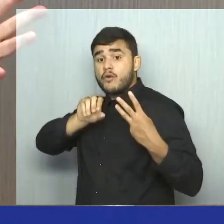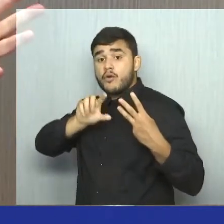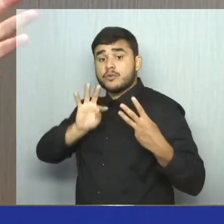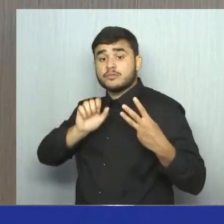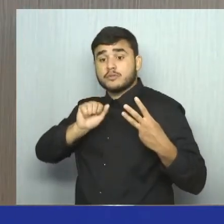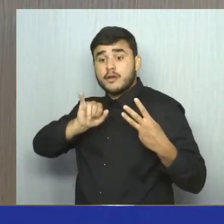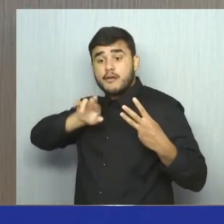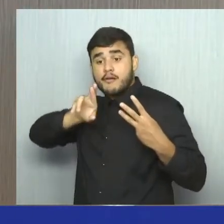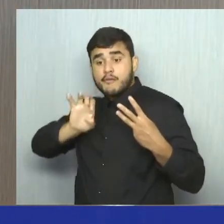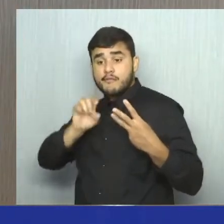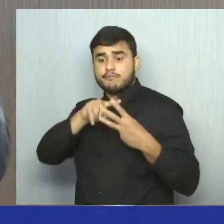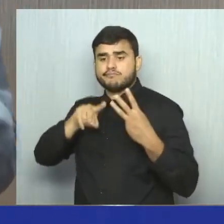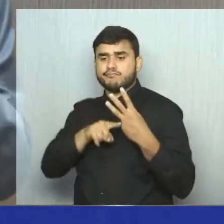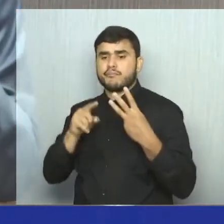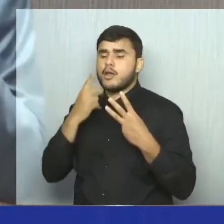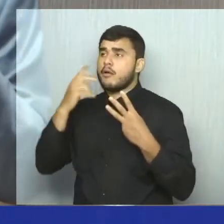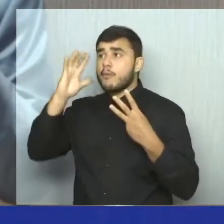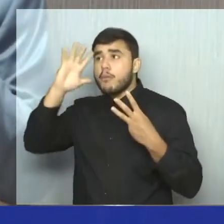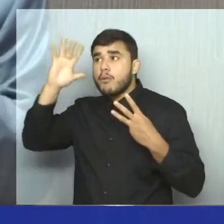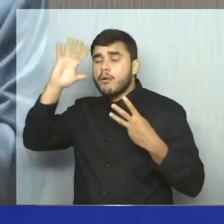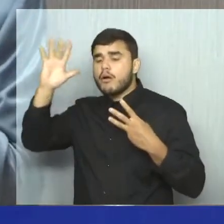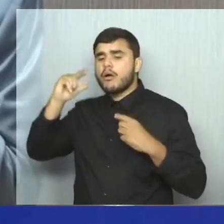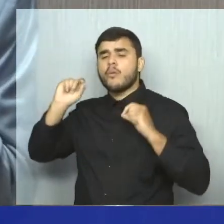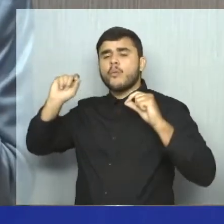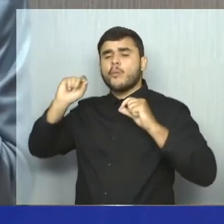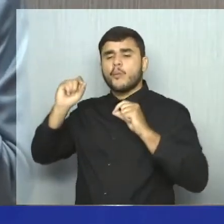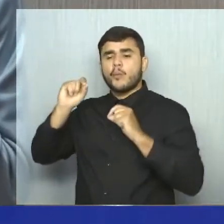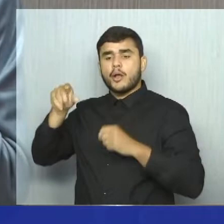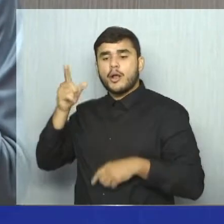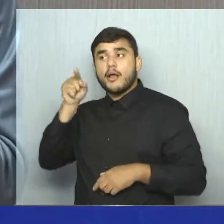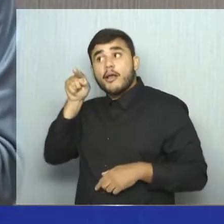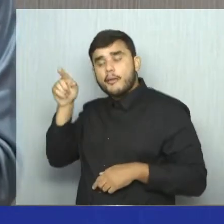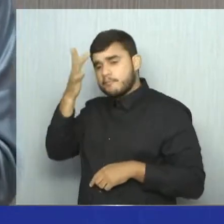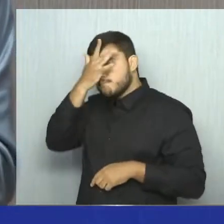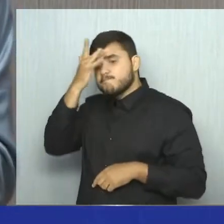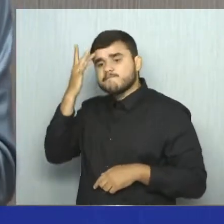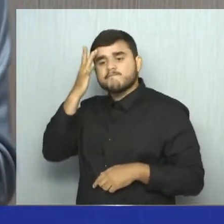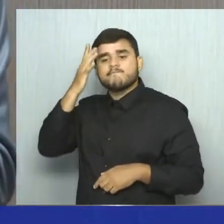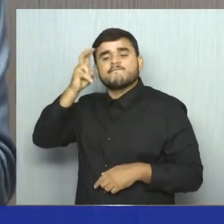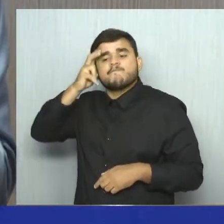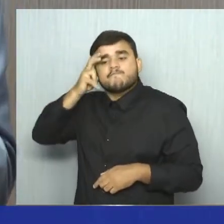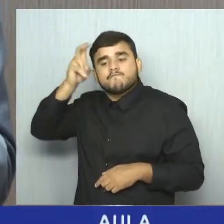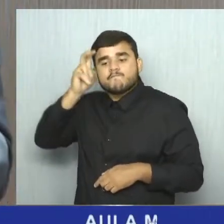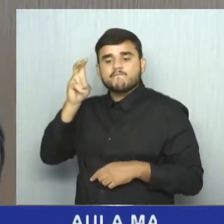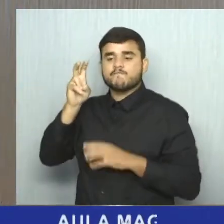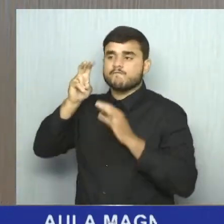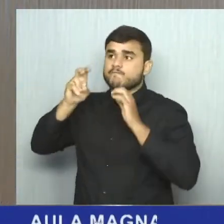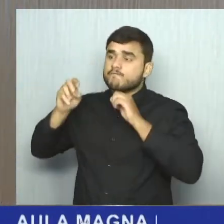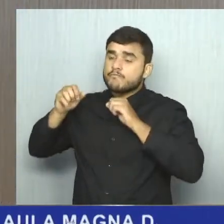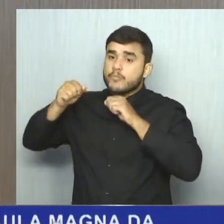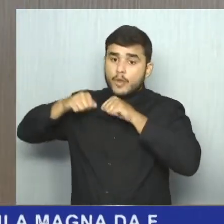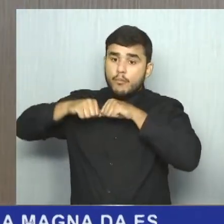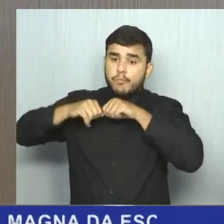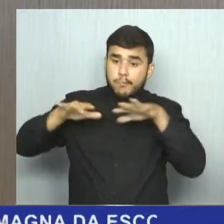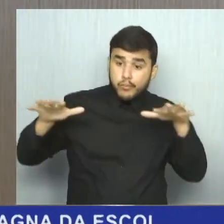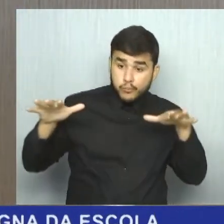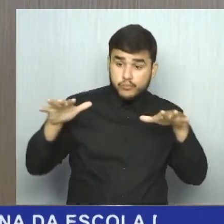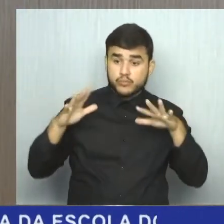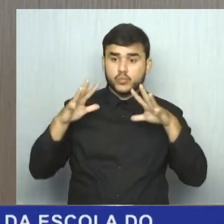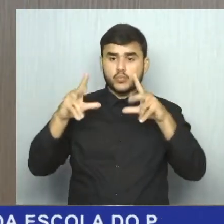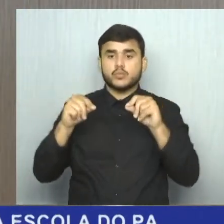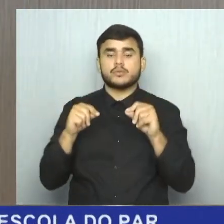então, como ideia. E a ideia, ela começa a explodir de forma prática e política em